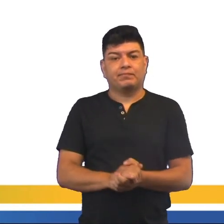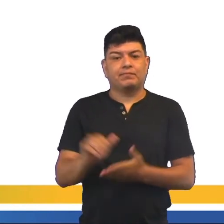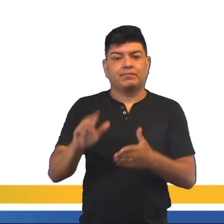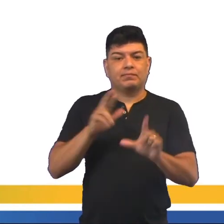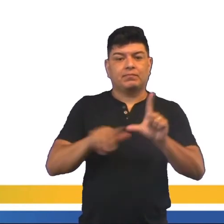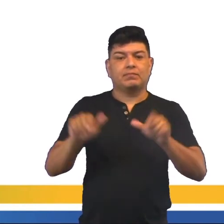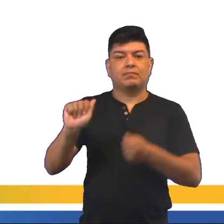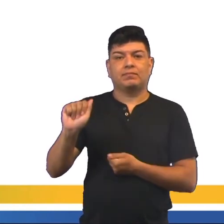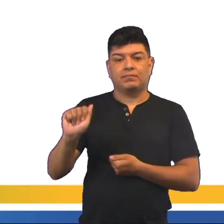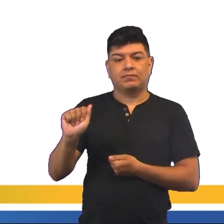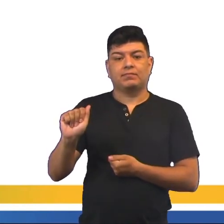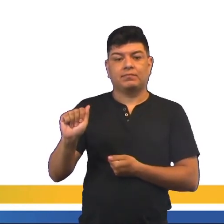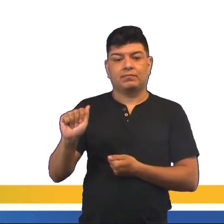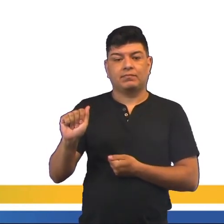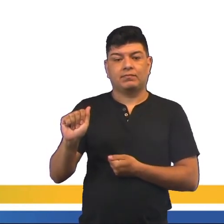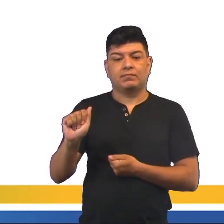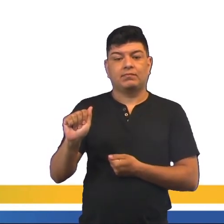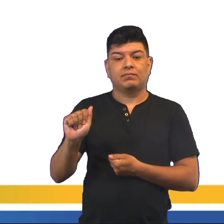letra A,